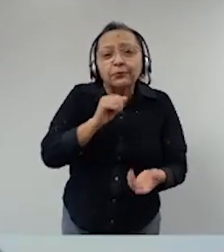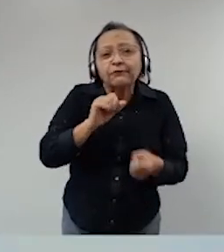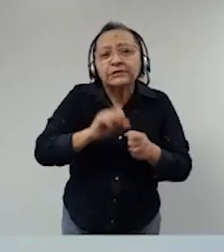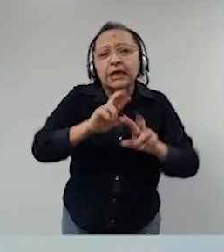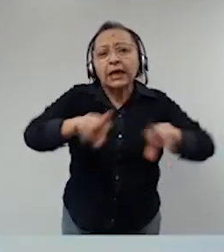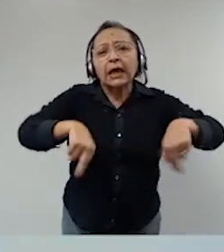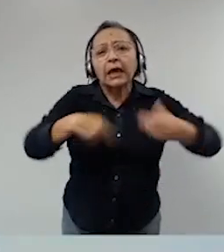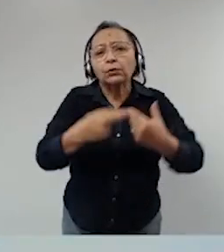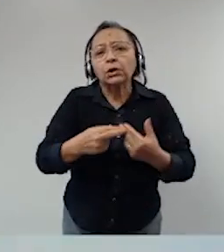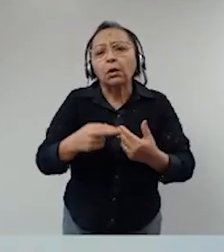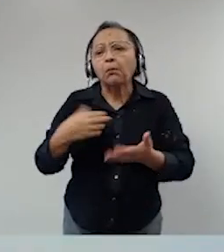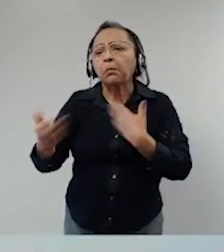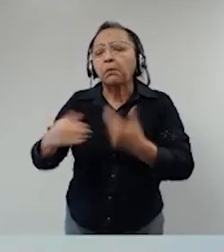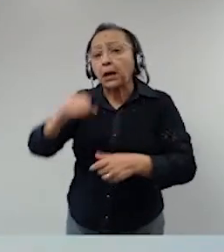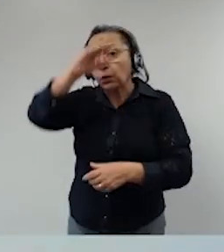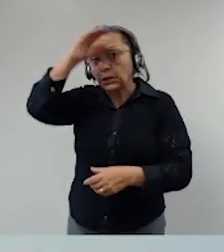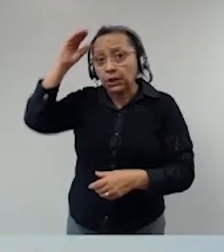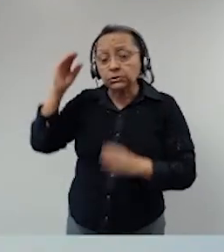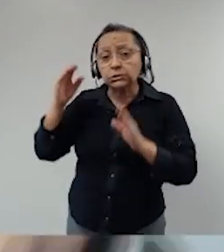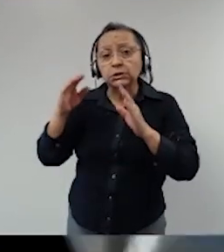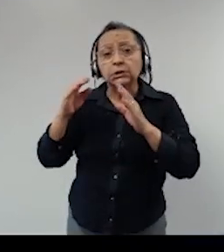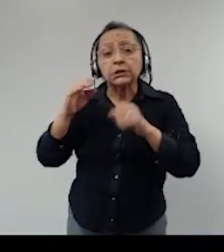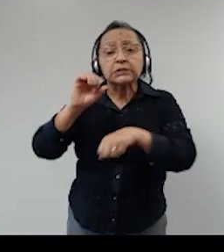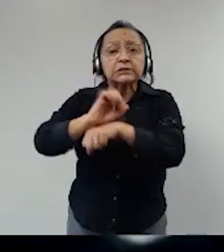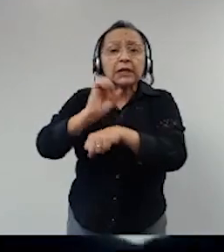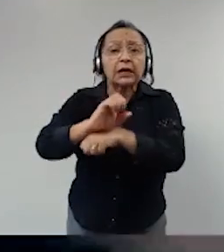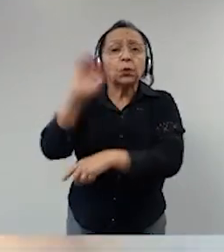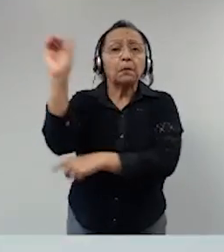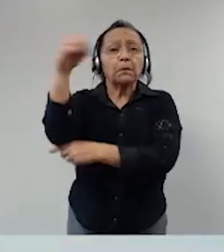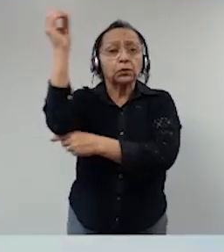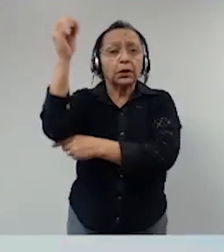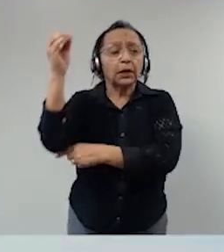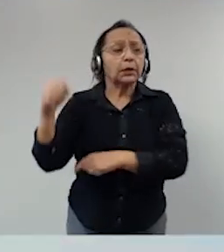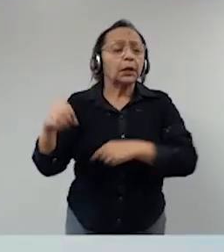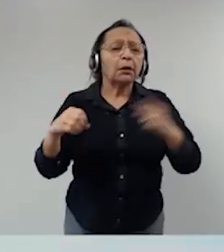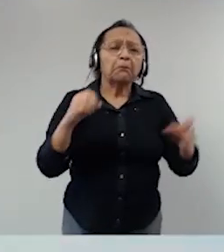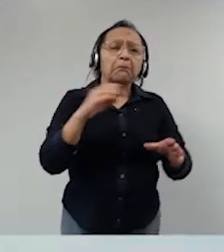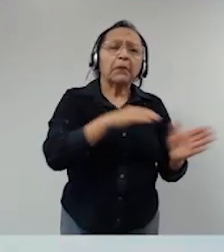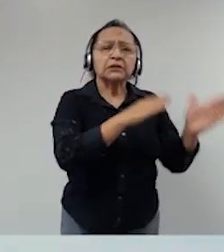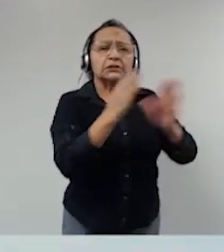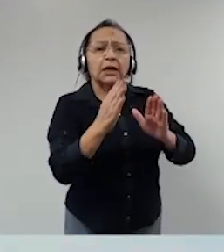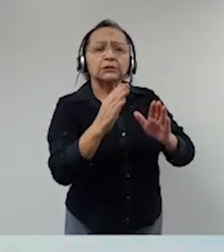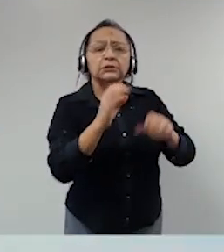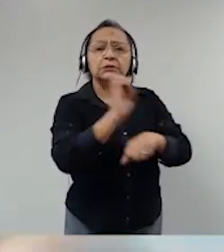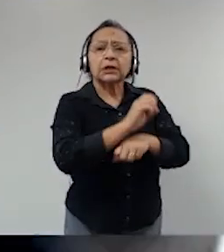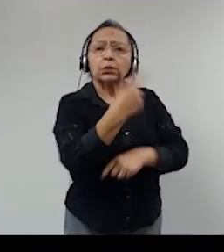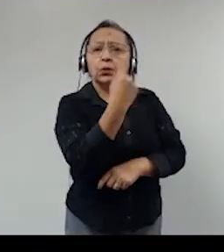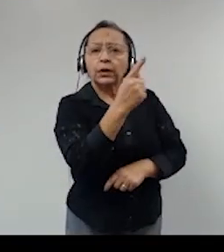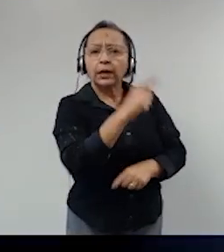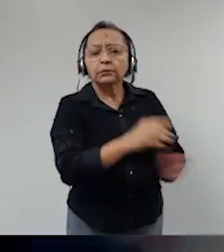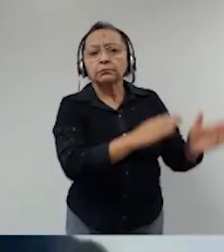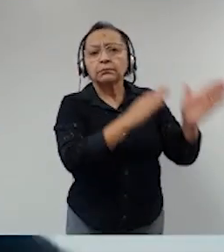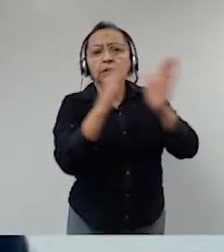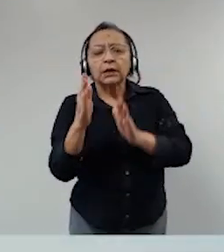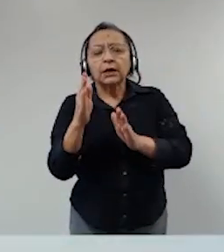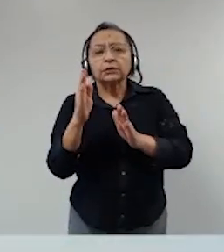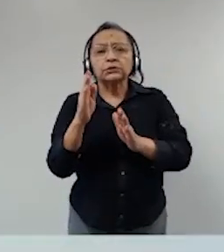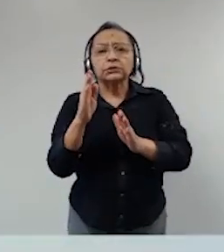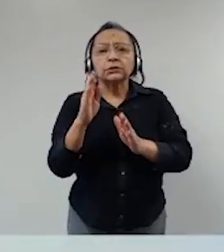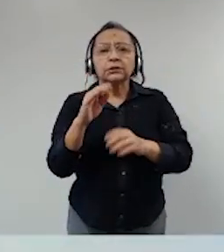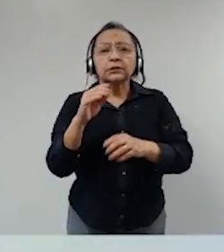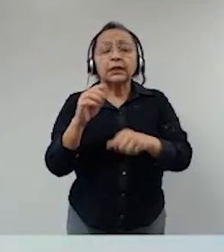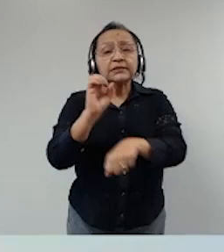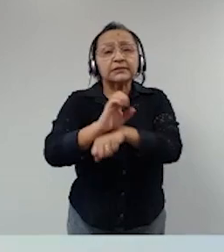reunião com o cliente em Porto Alegre, outro no meio da manhã em Goiânia, outro no final da manhã